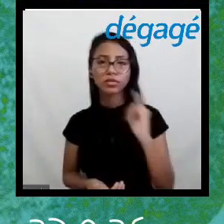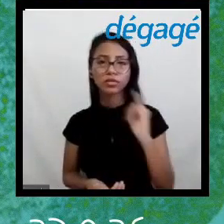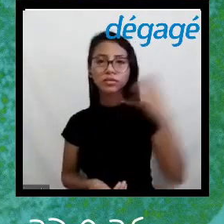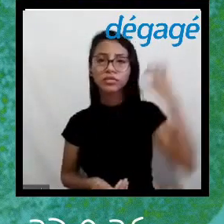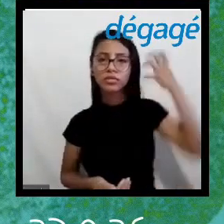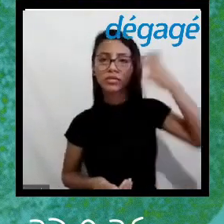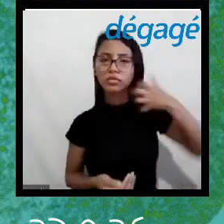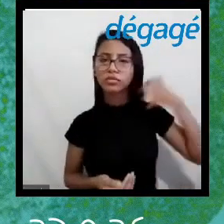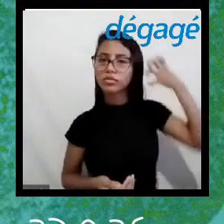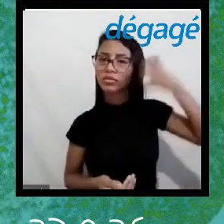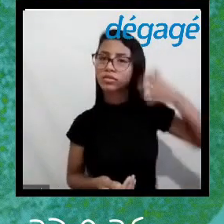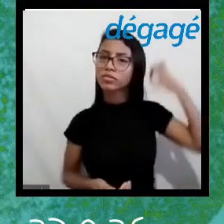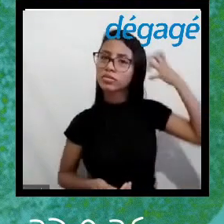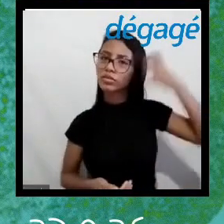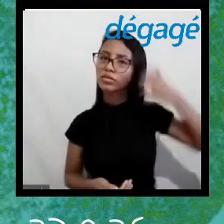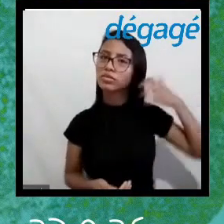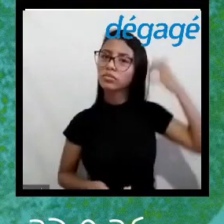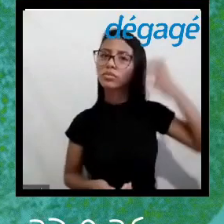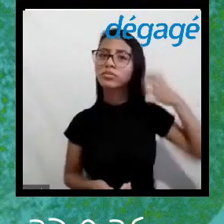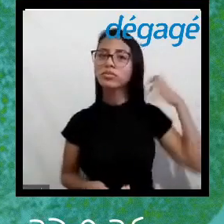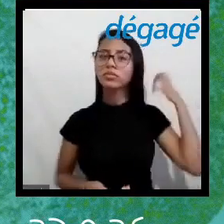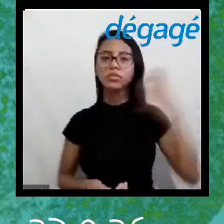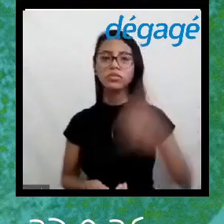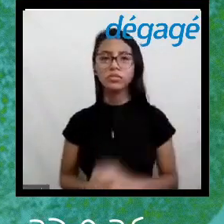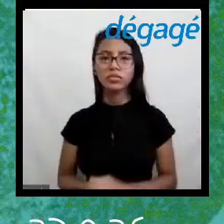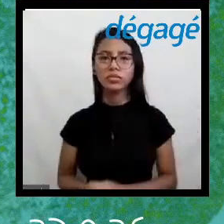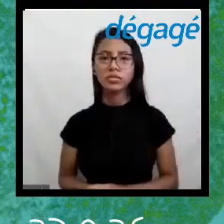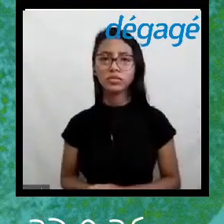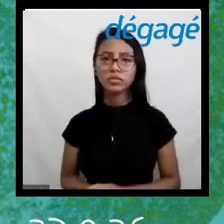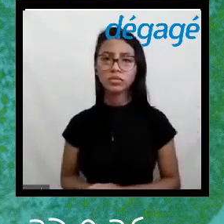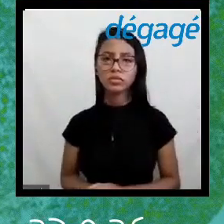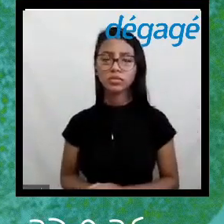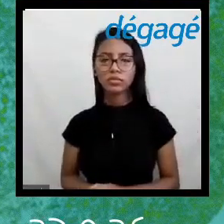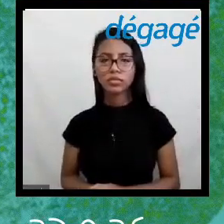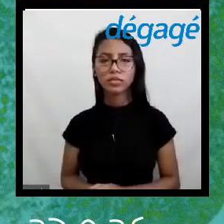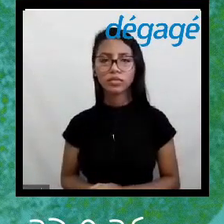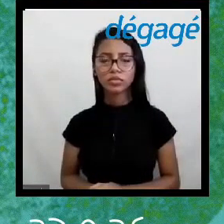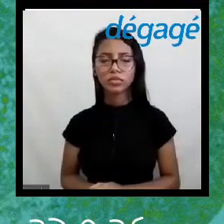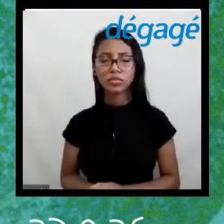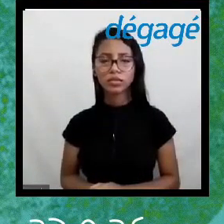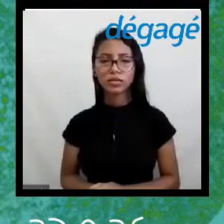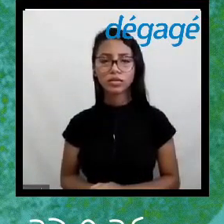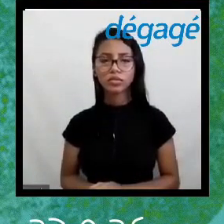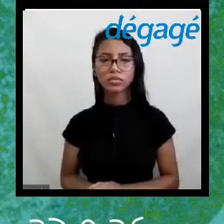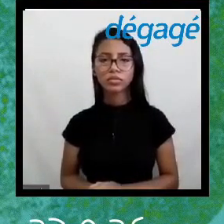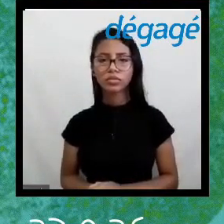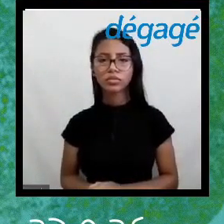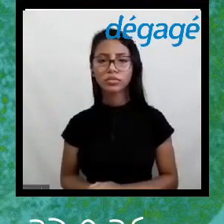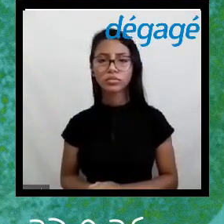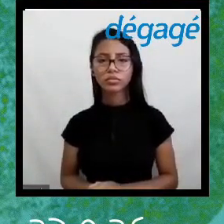E antes, se eu puder, tocar uma canção para a gente